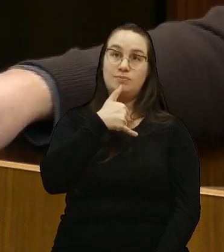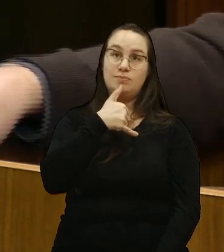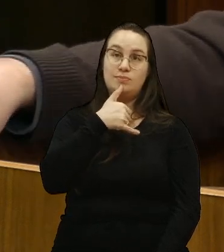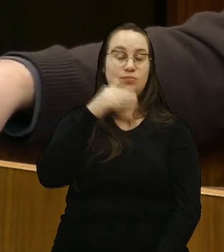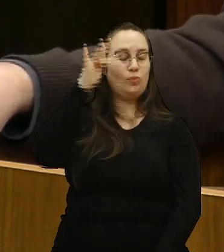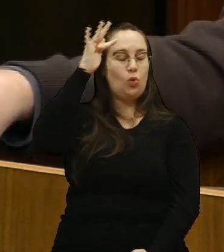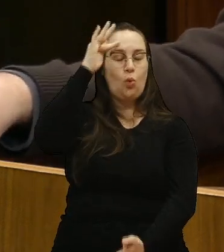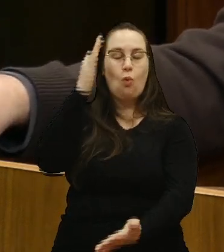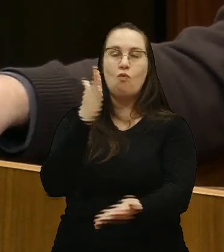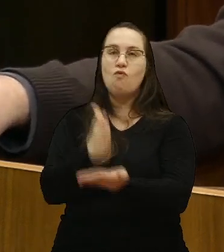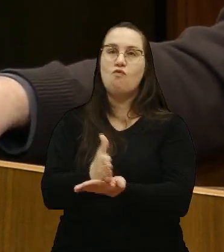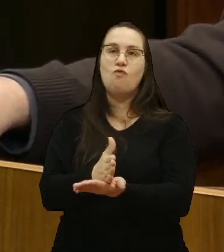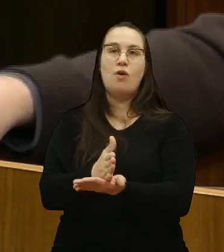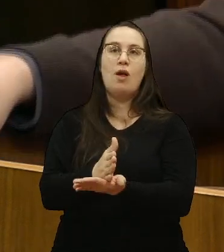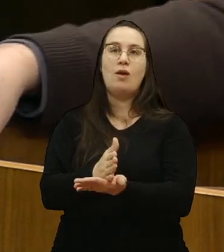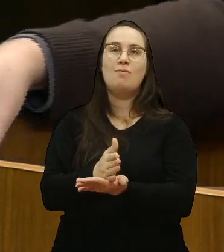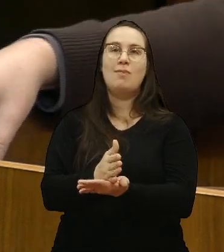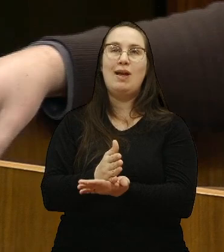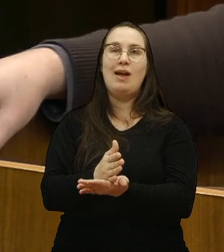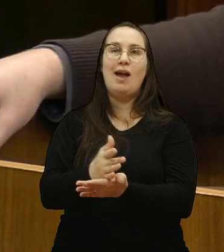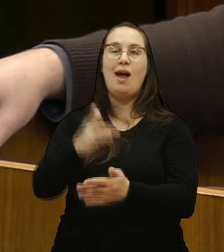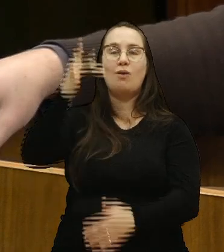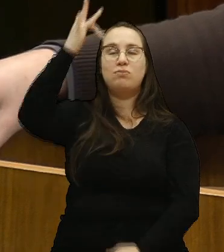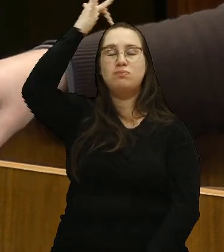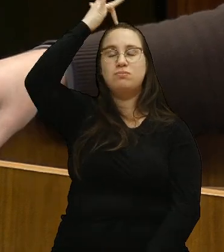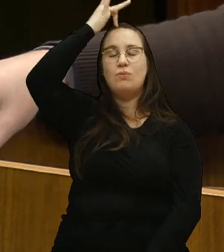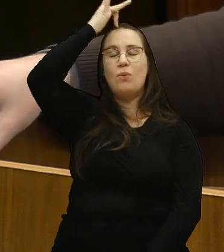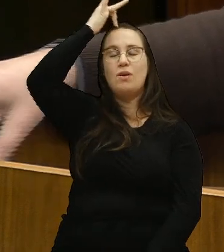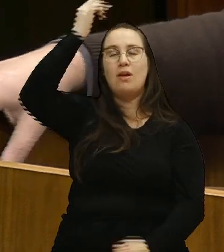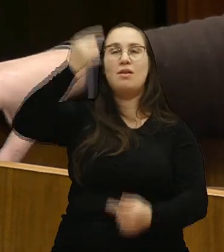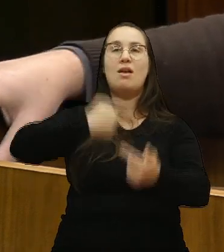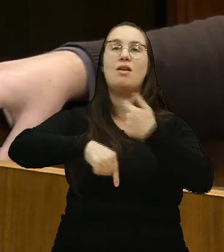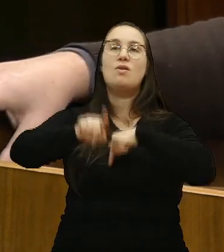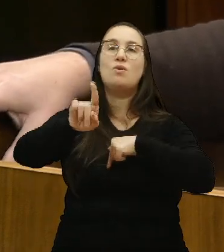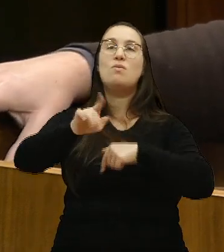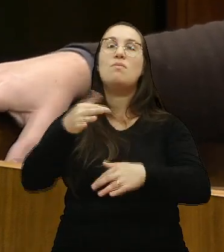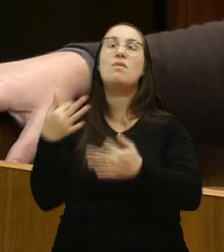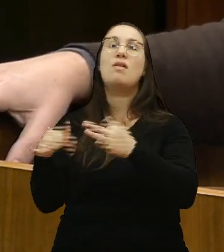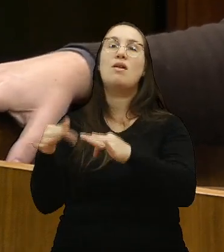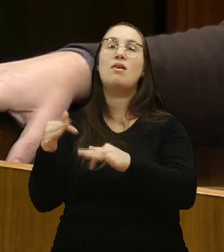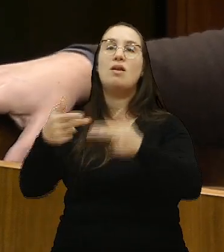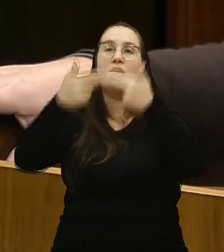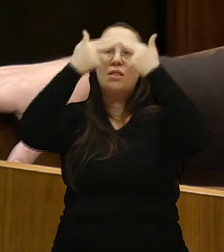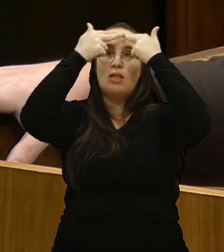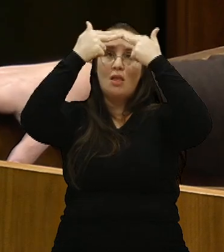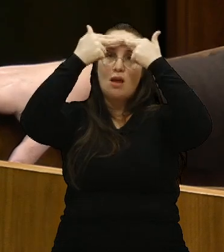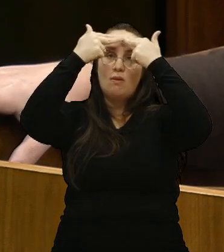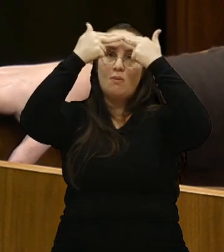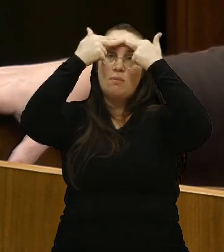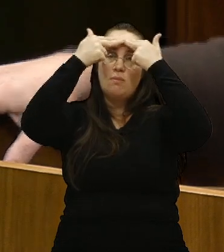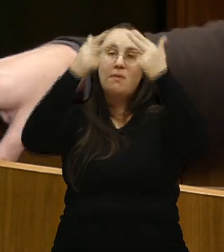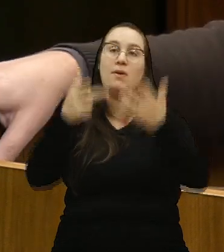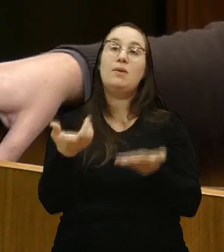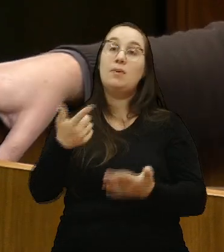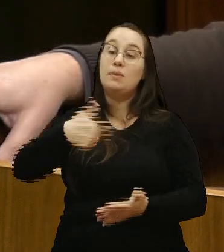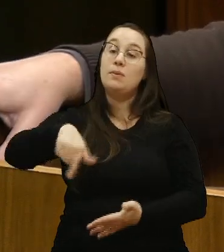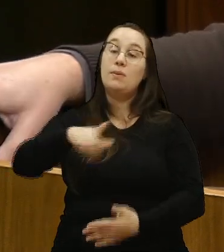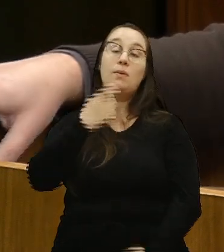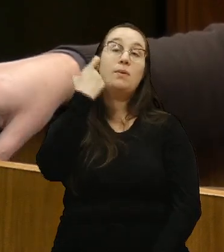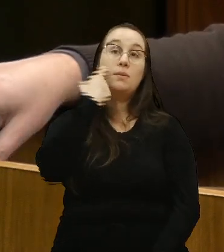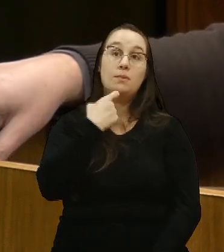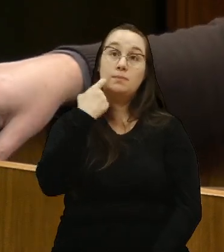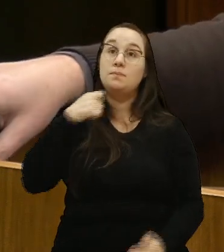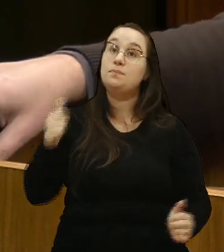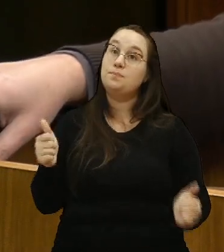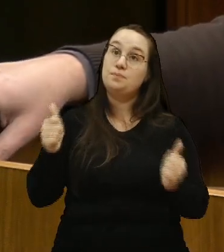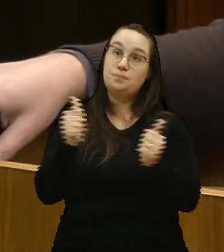fé que conseguiram poder suportar e superar essas dores e marcas. Então nós estaremos, vereador Caleb,